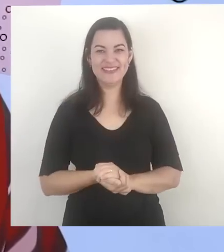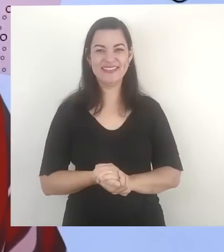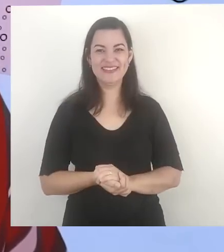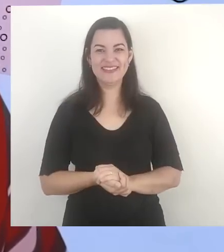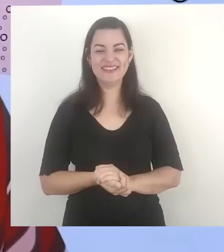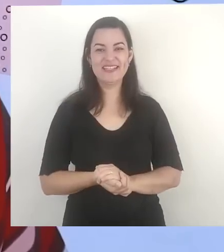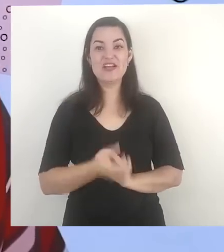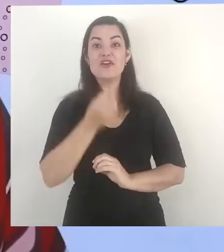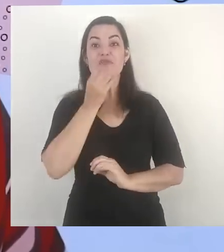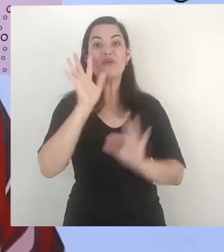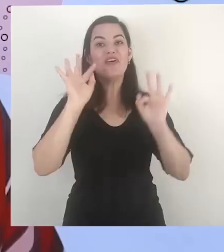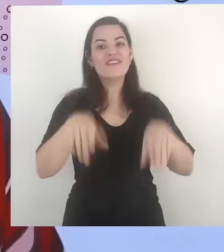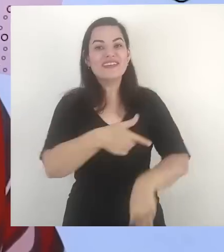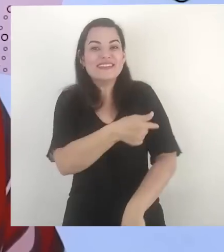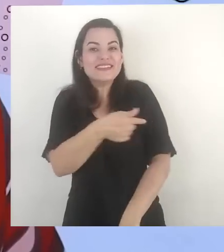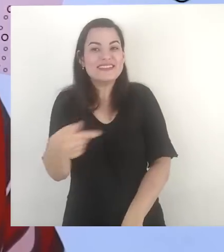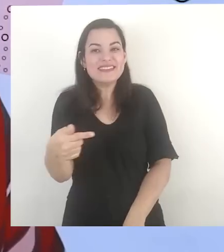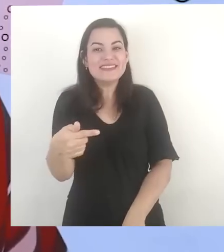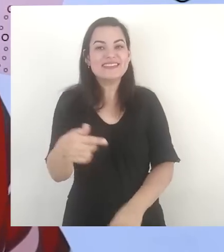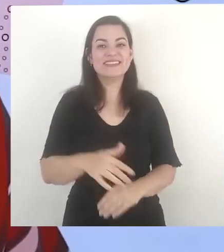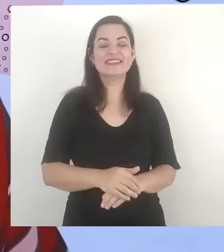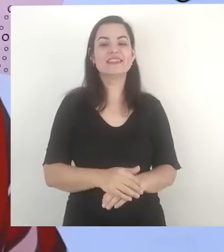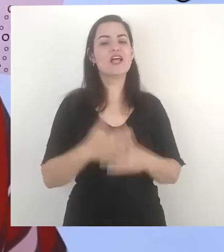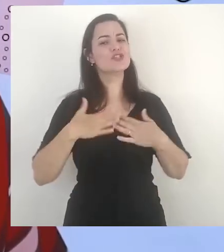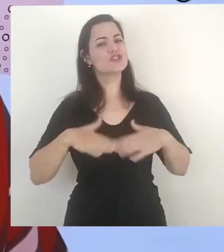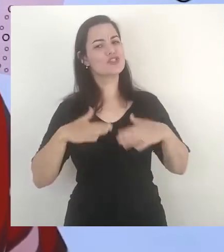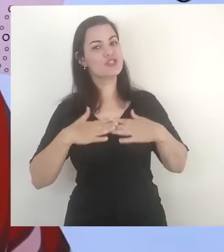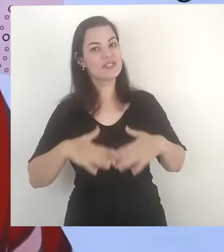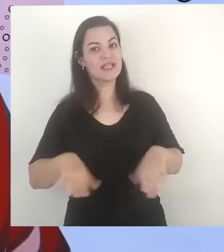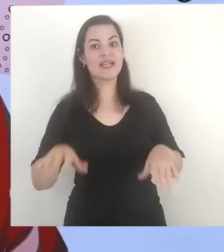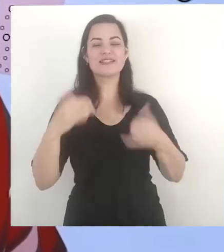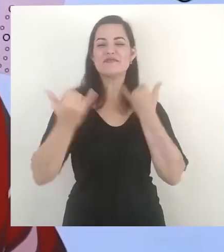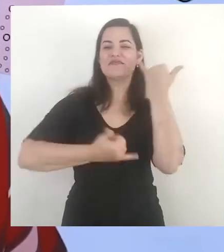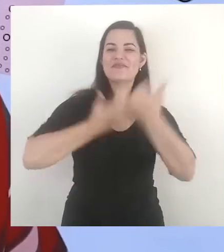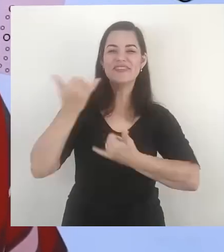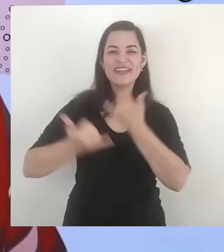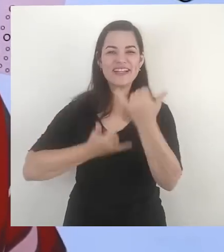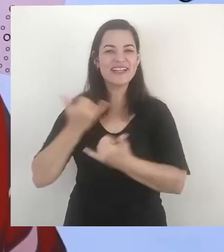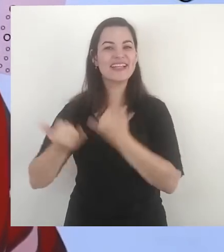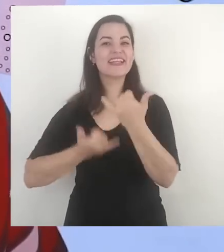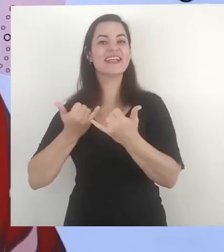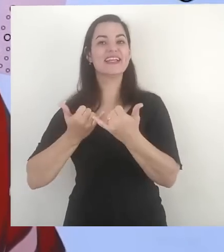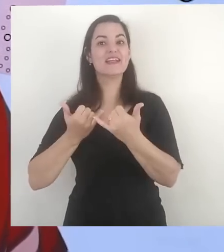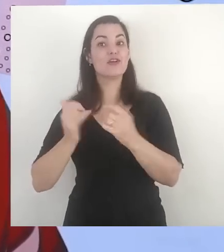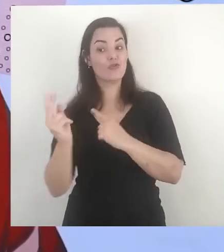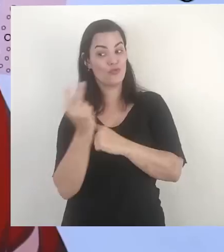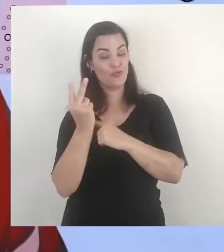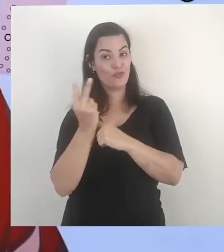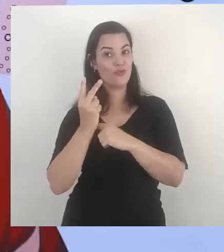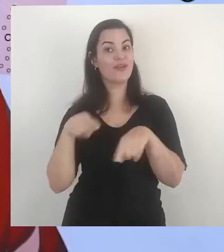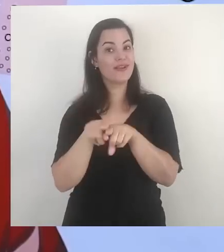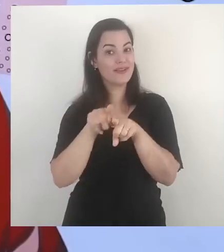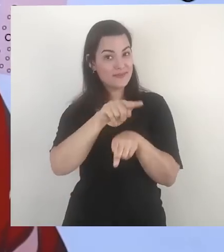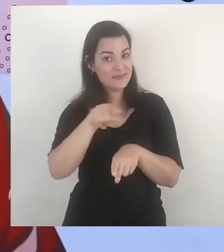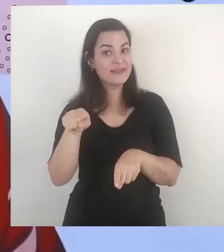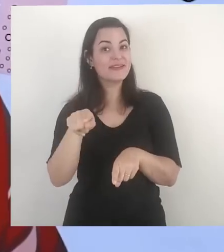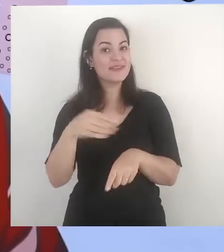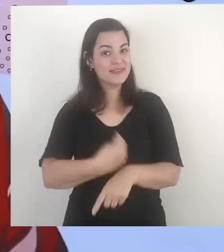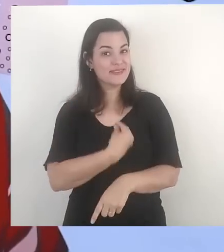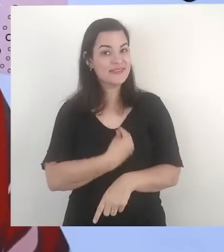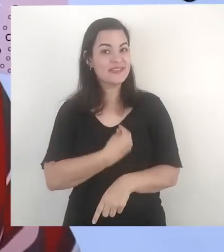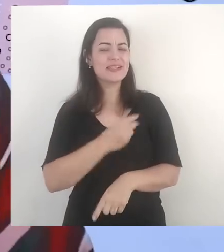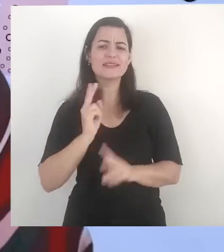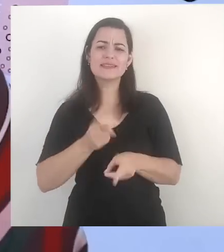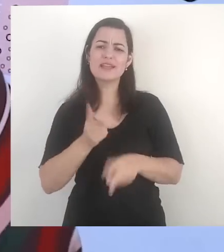novamente. Excelente final de semana, descansem, brinquem bastante, se protejam, como eu